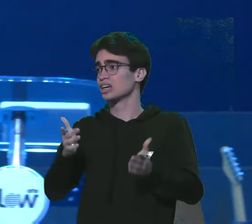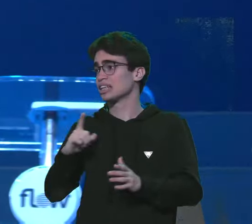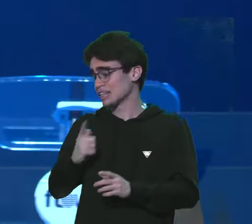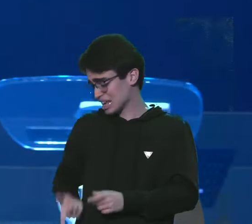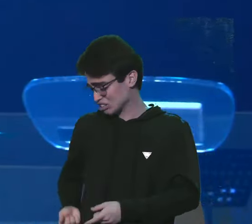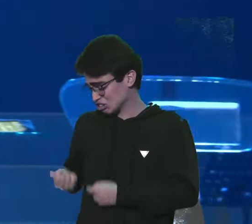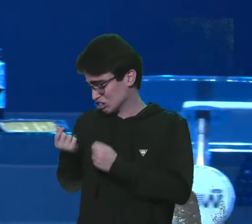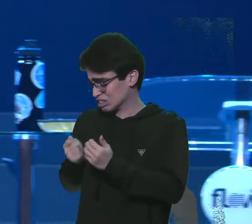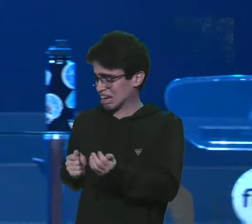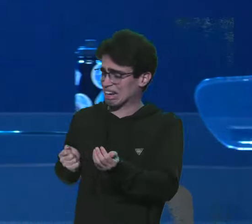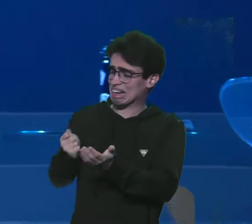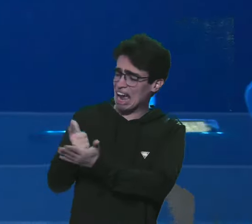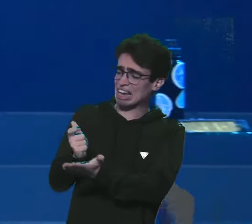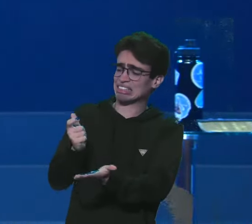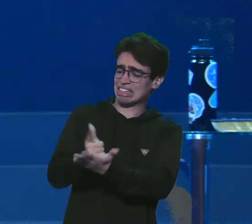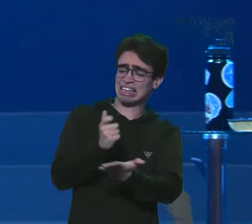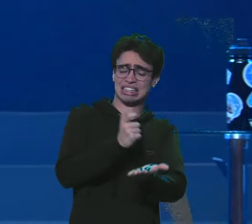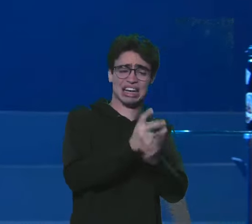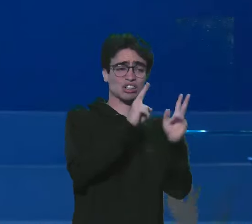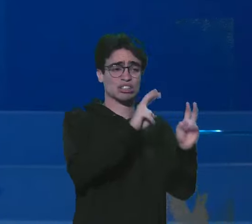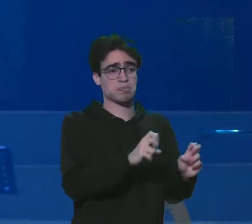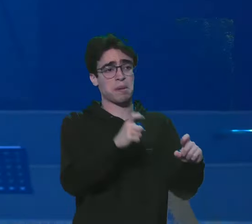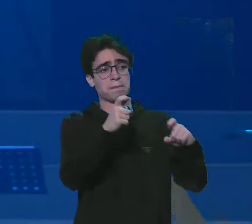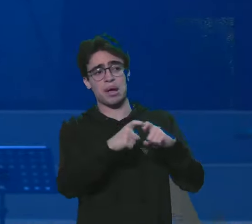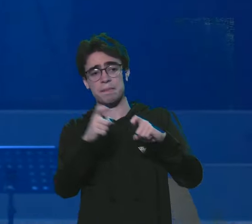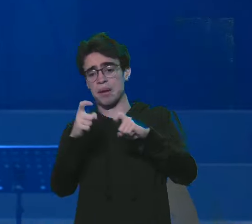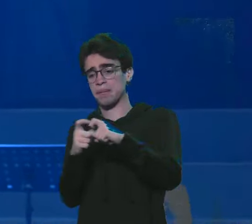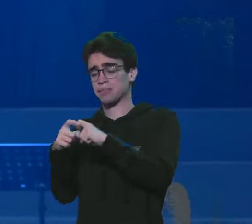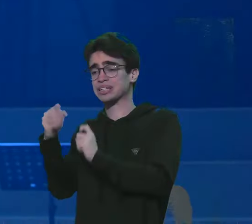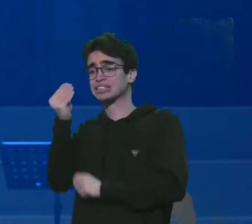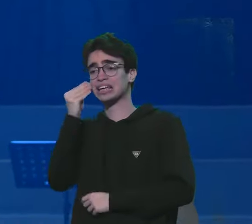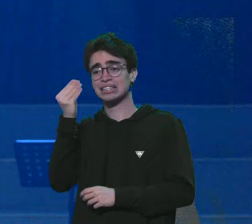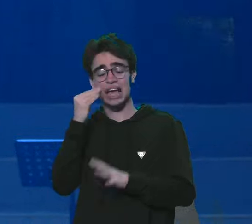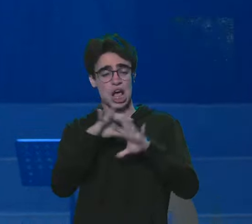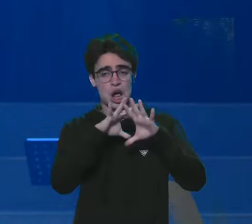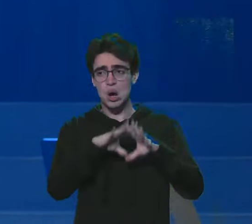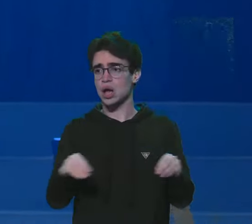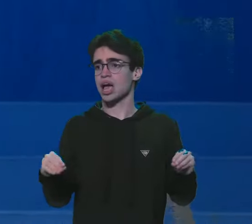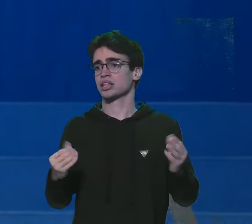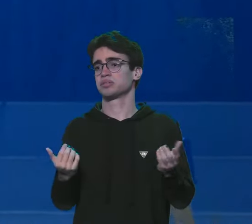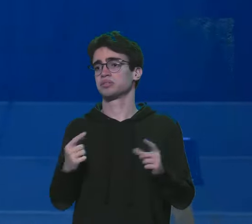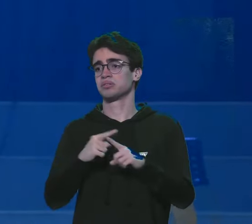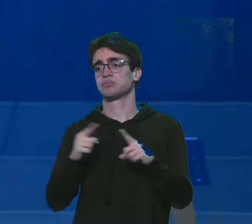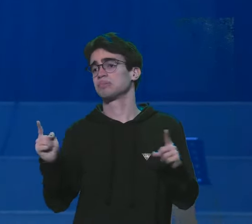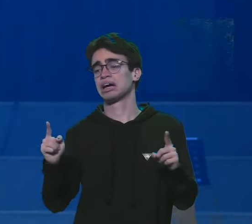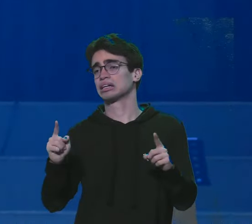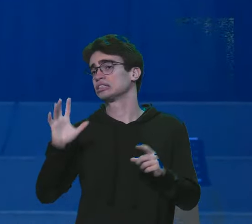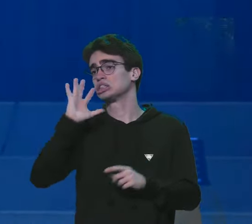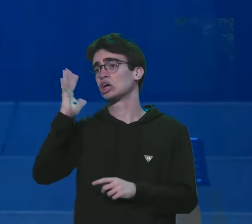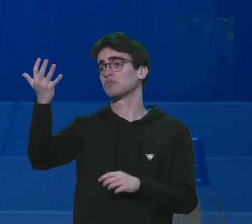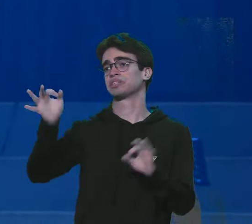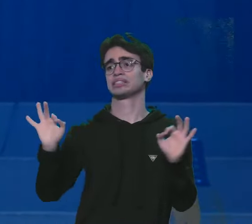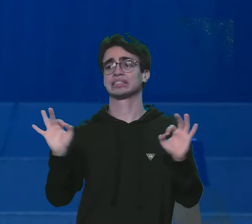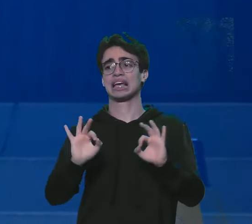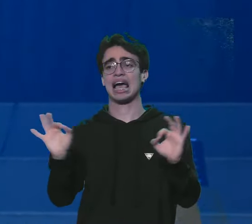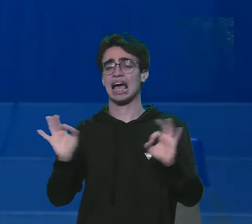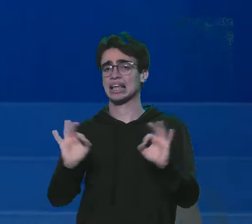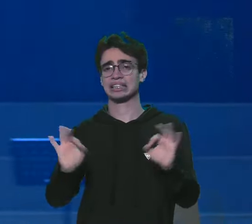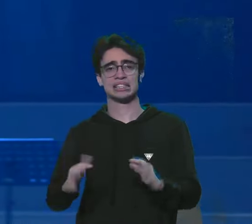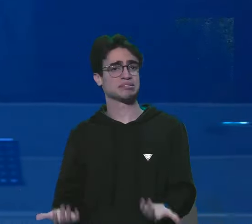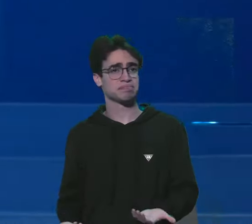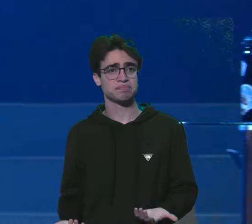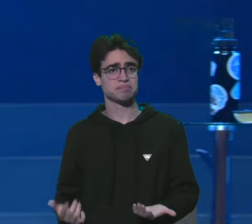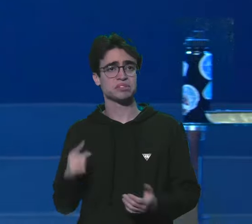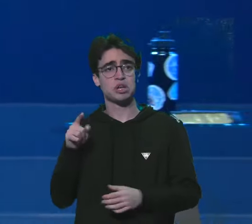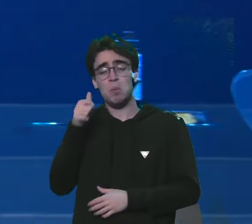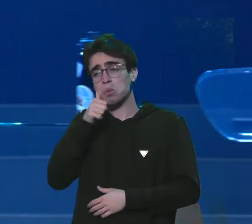que ela tinha com os médicos para ser curada. E nada havia acontecido. Ou seja,